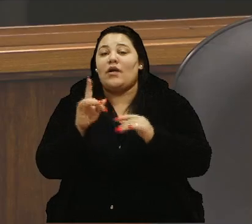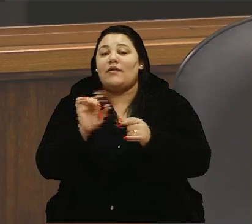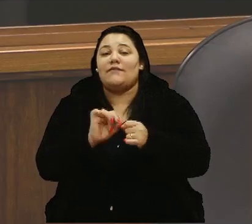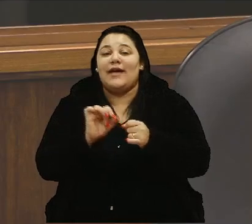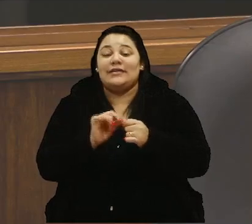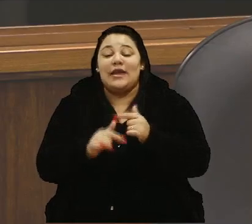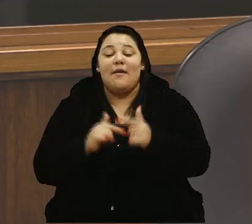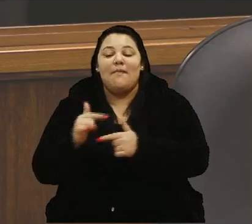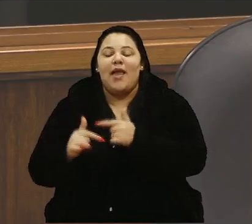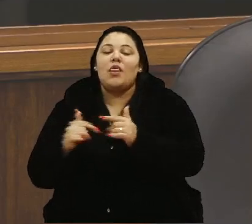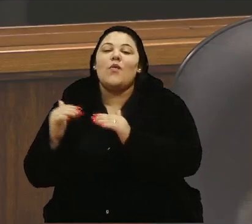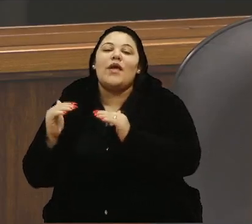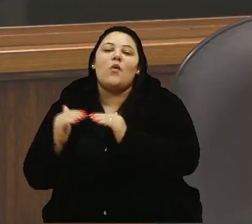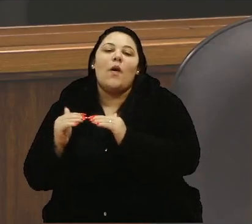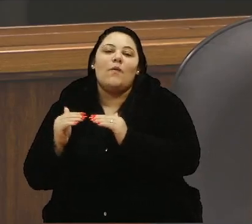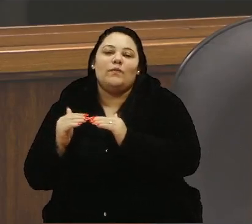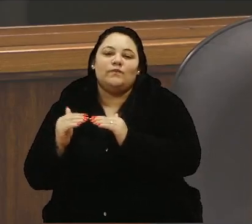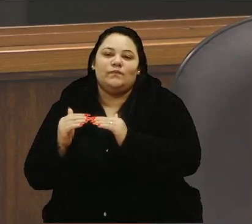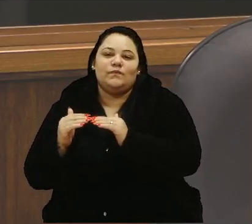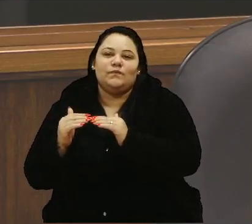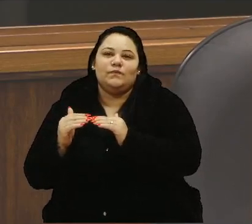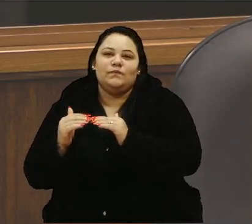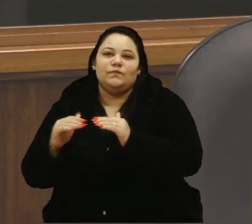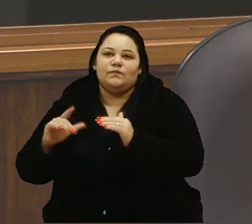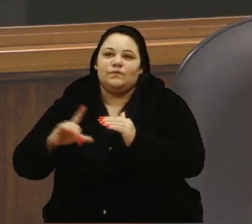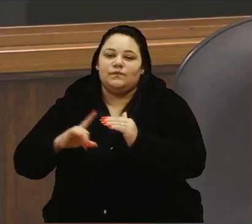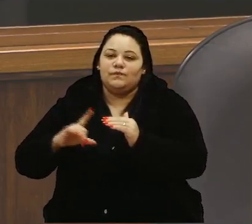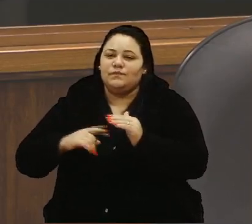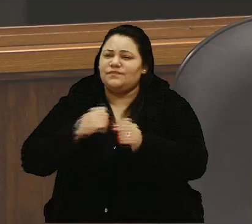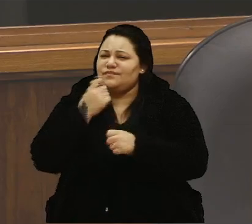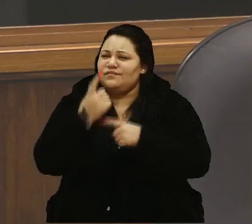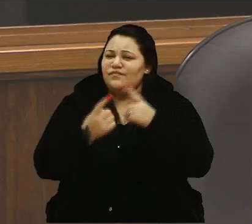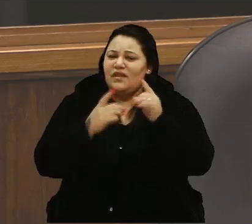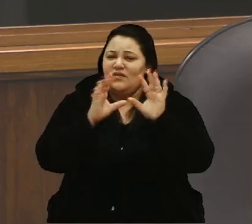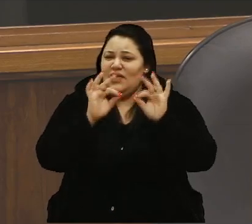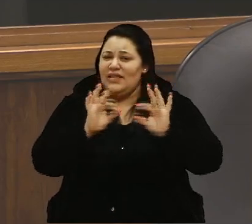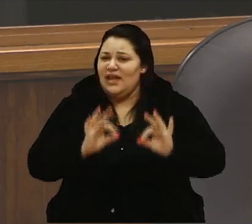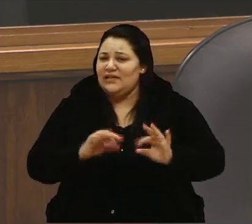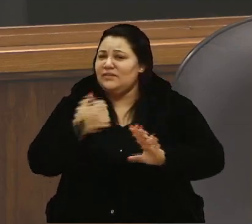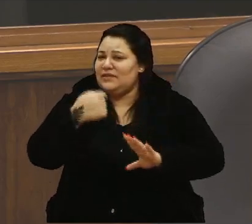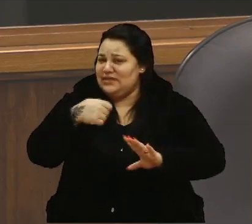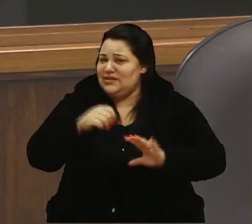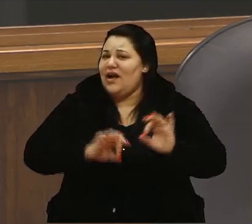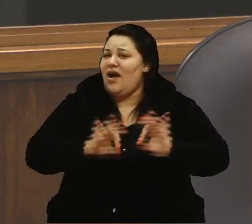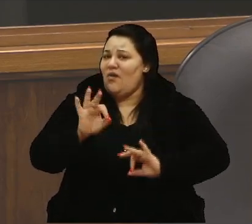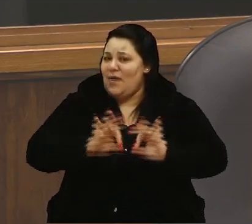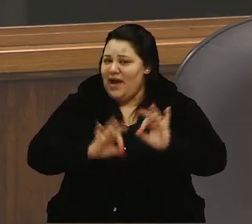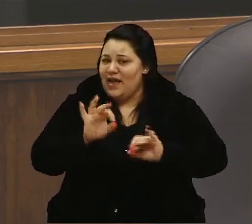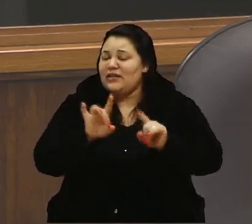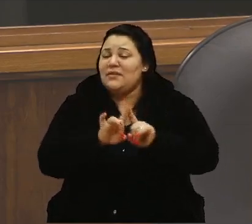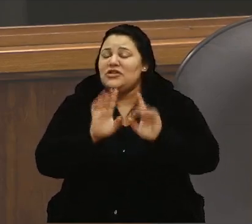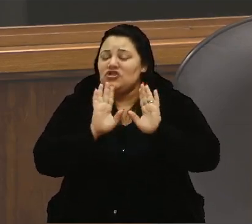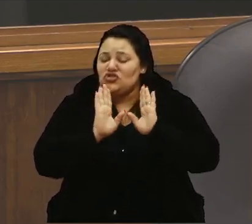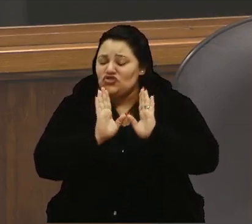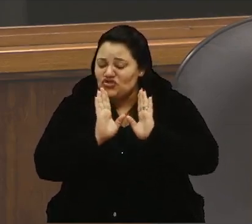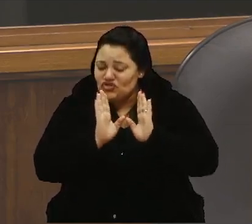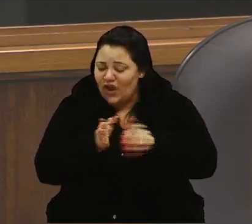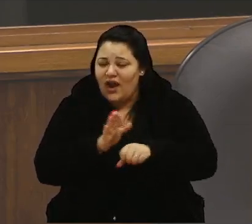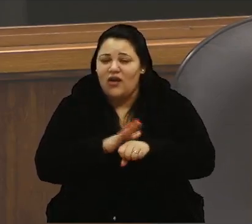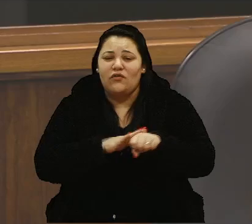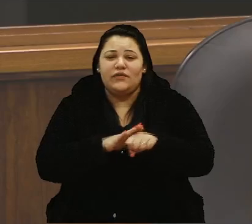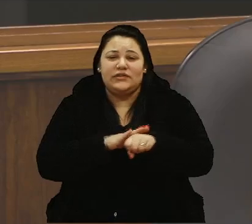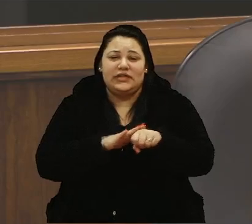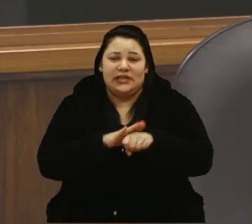igual. Então, há diversas outras questões que devem ser corrigidas, que já foram conversadas